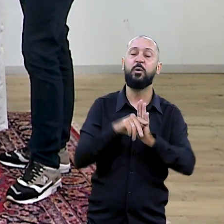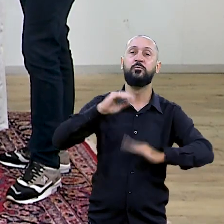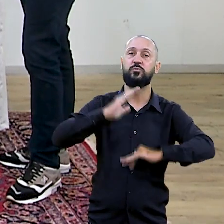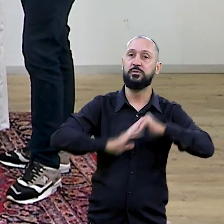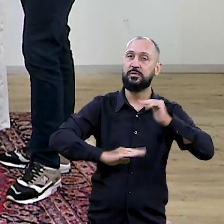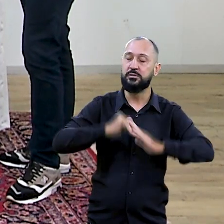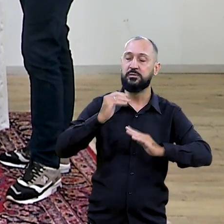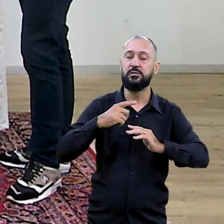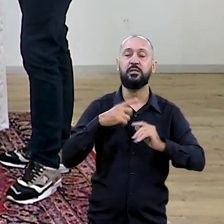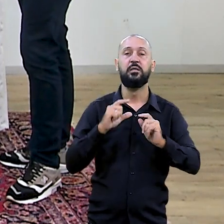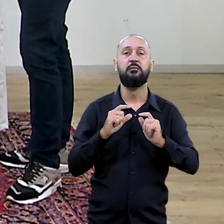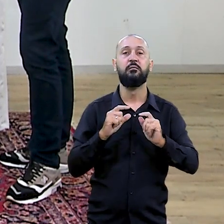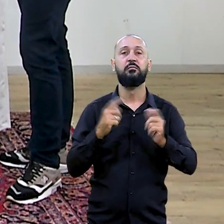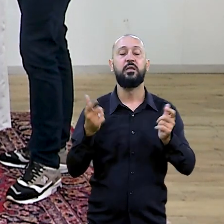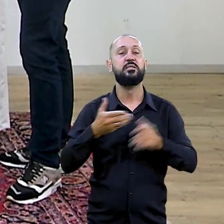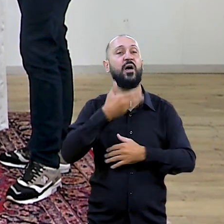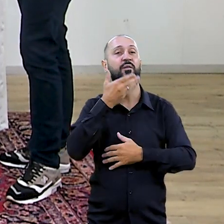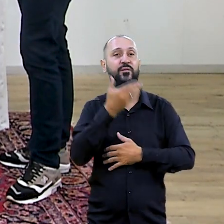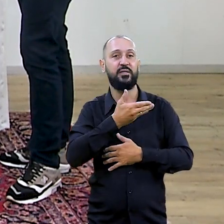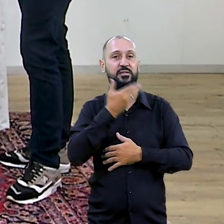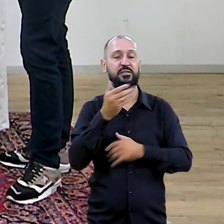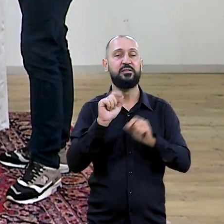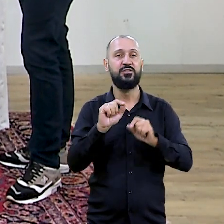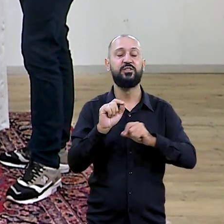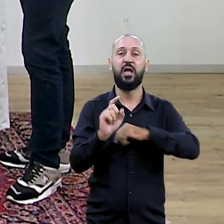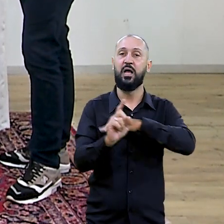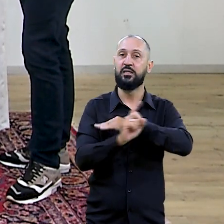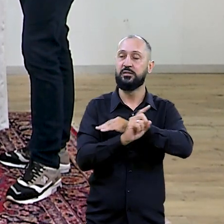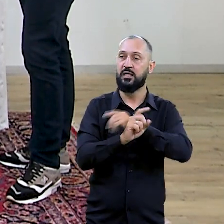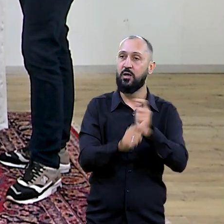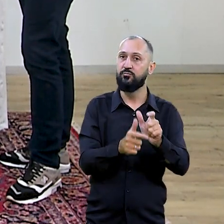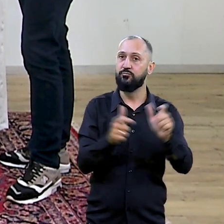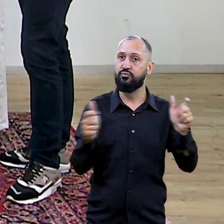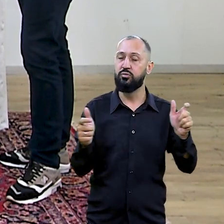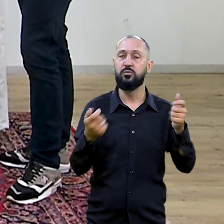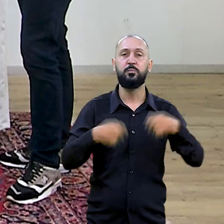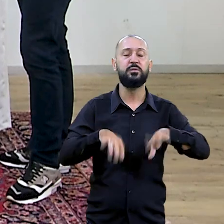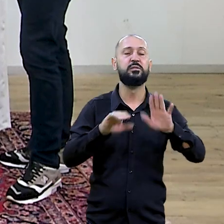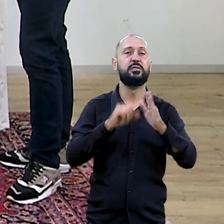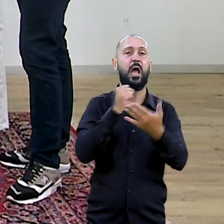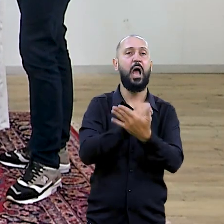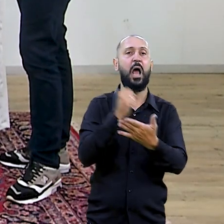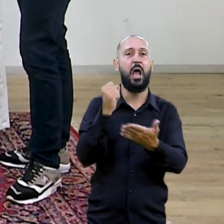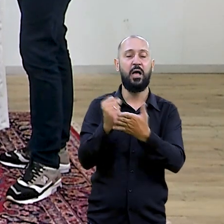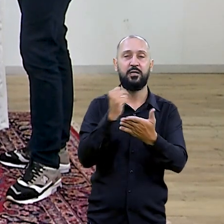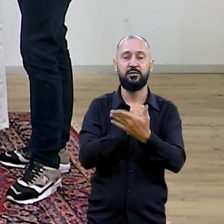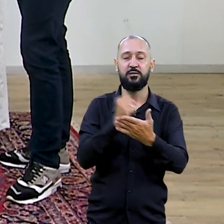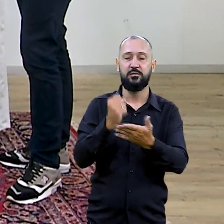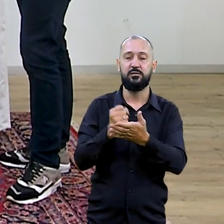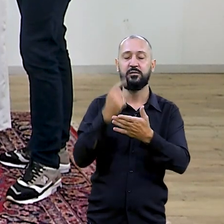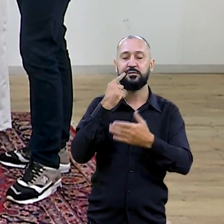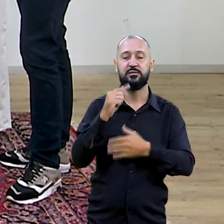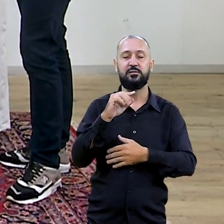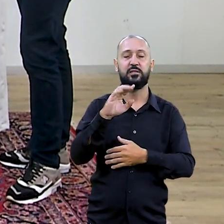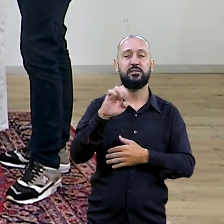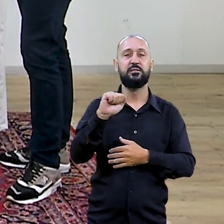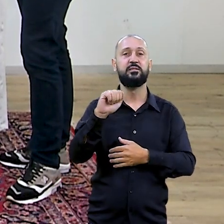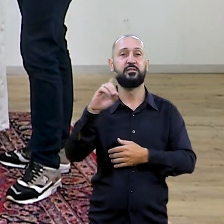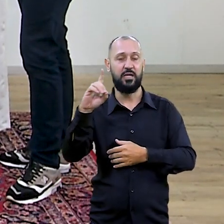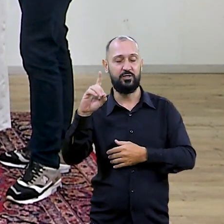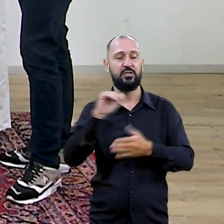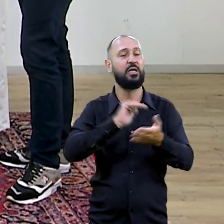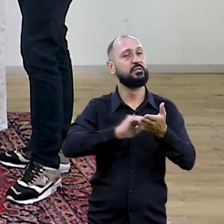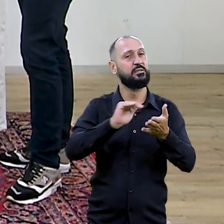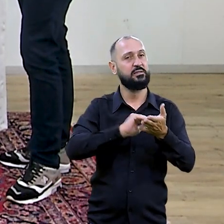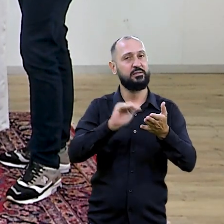do servidor, ela tem essa facilidade de atender a mais pessoas. Não precisa ter o cadastro na SEAD, por